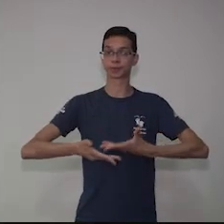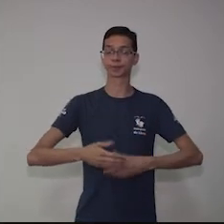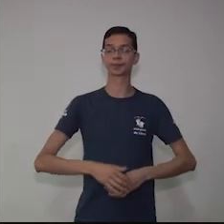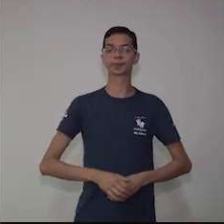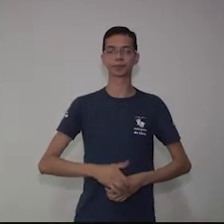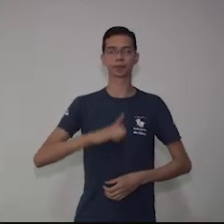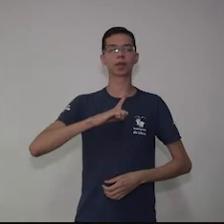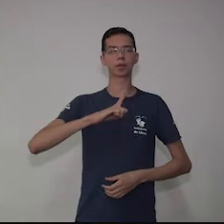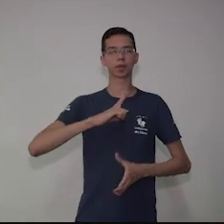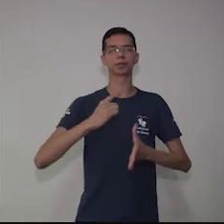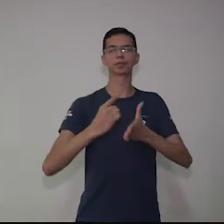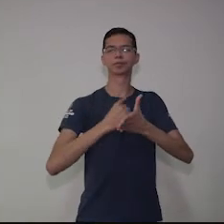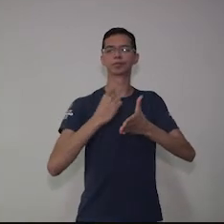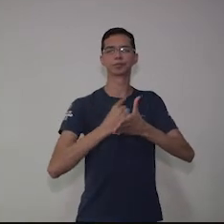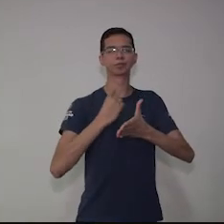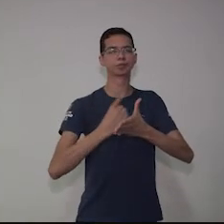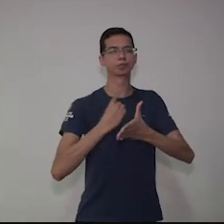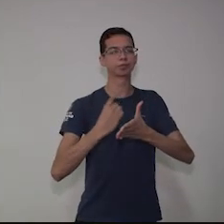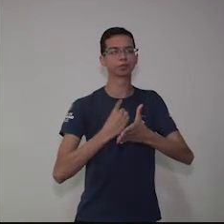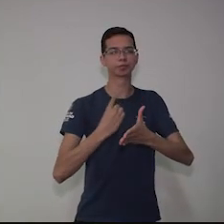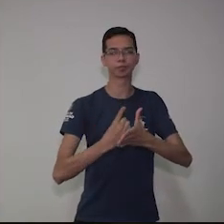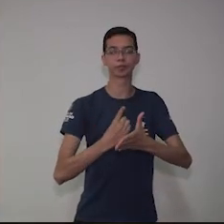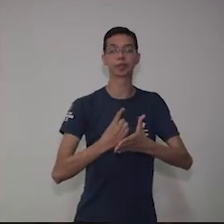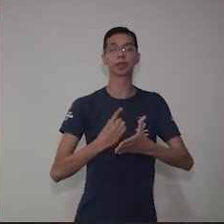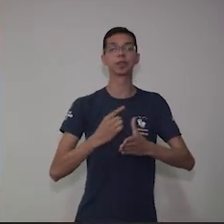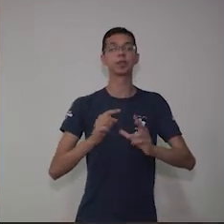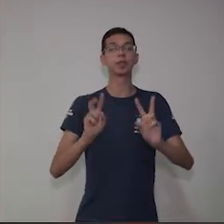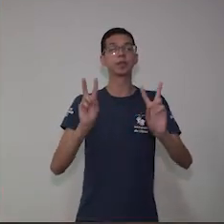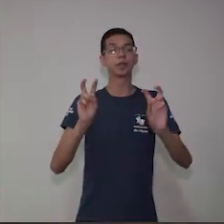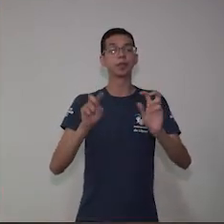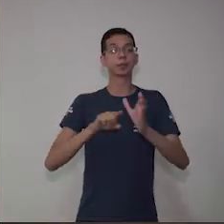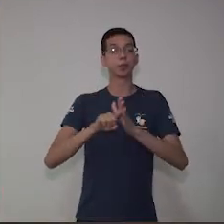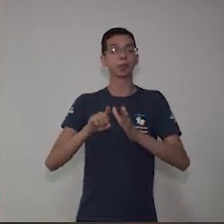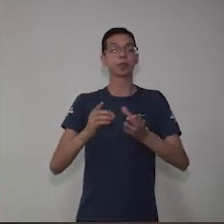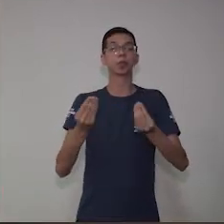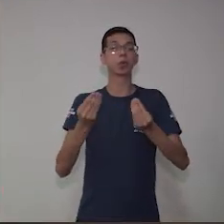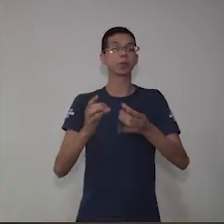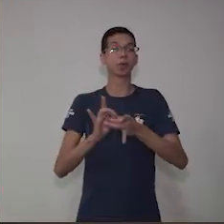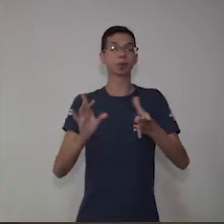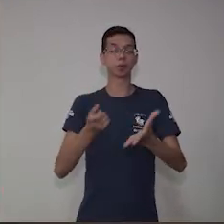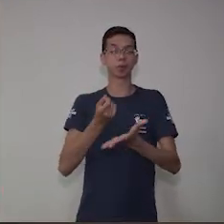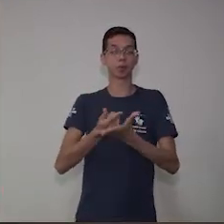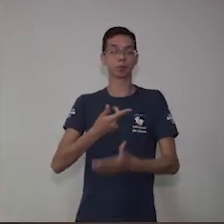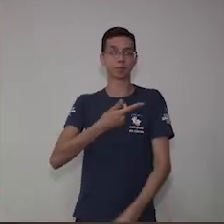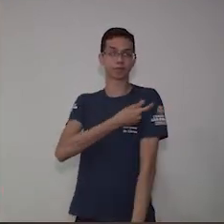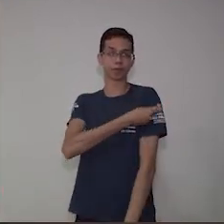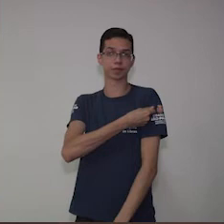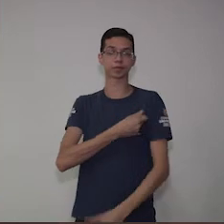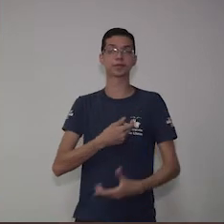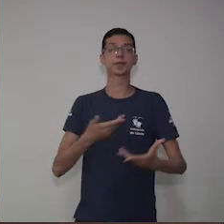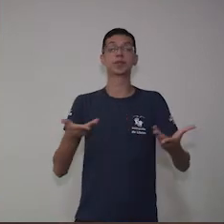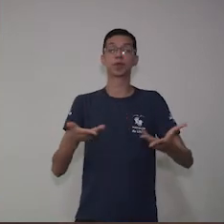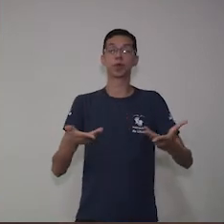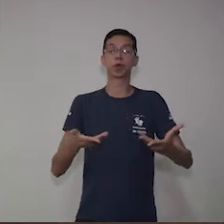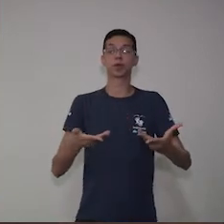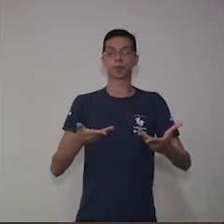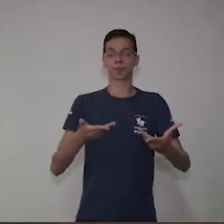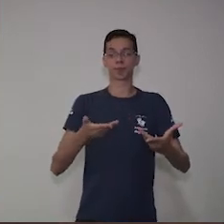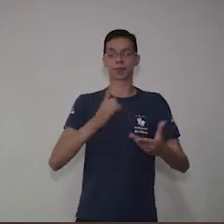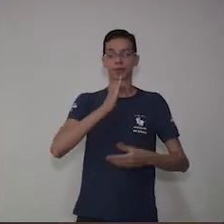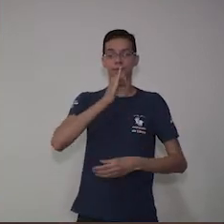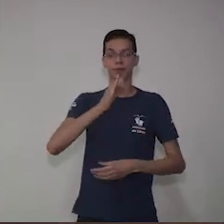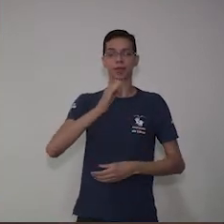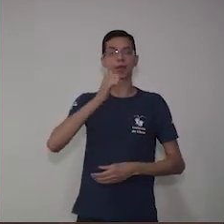Chegaram também várias perguntas sobre a autorização para a compra da vacina, e vamos então destacar a pergunta